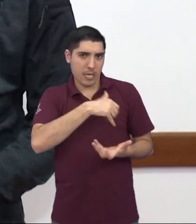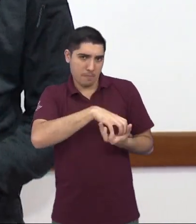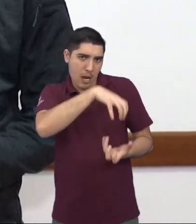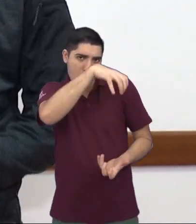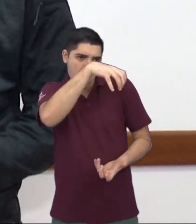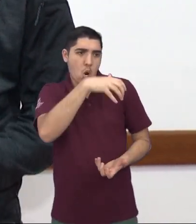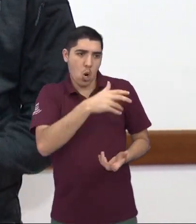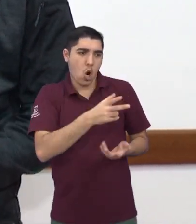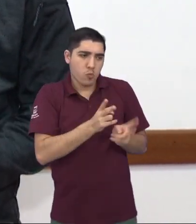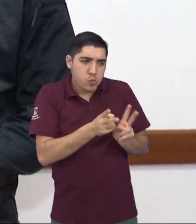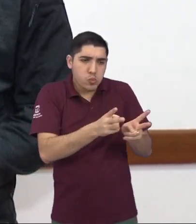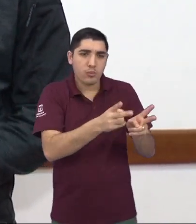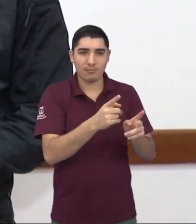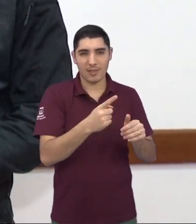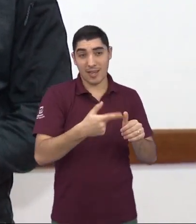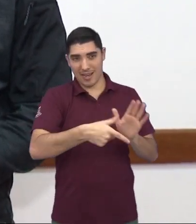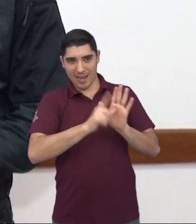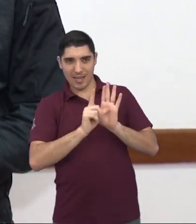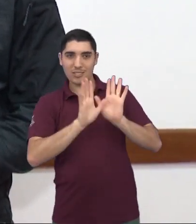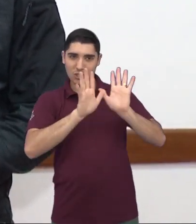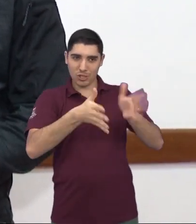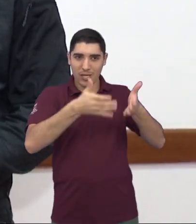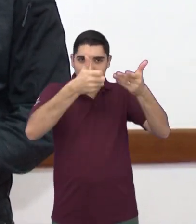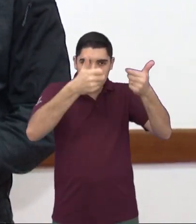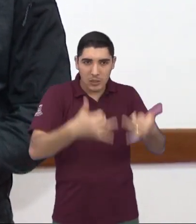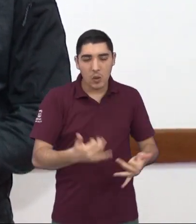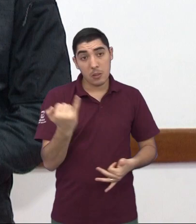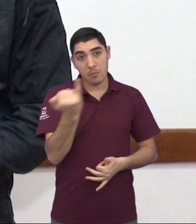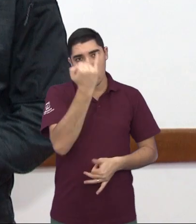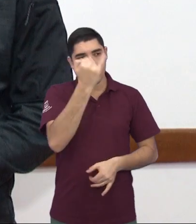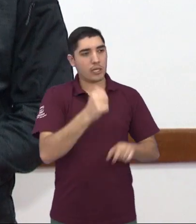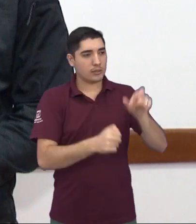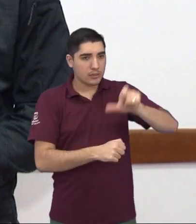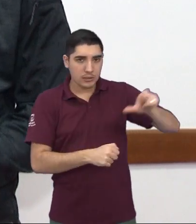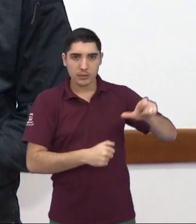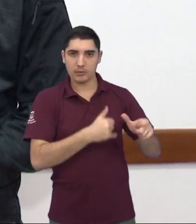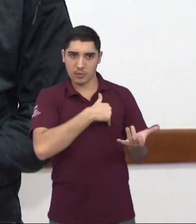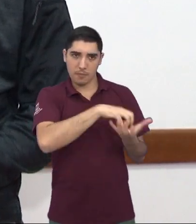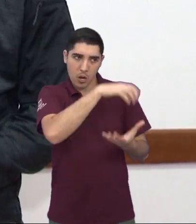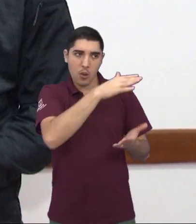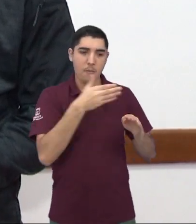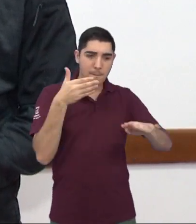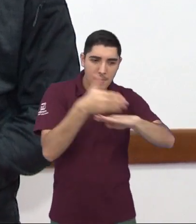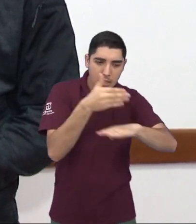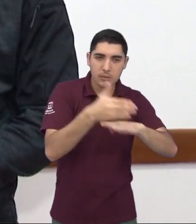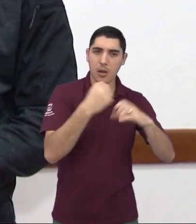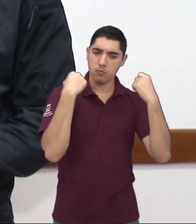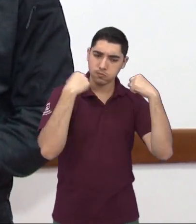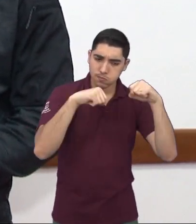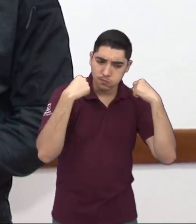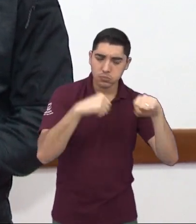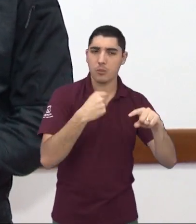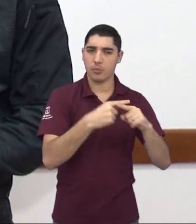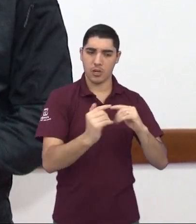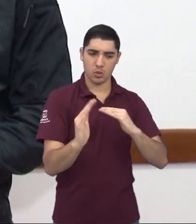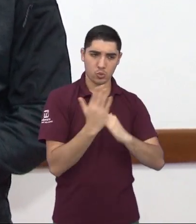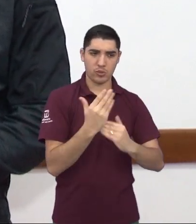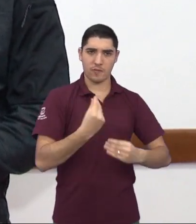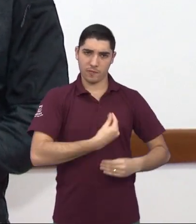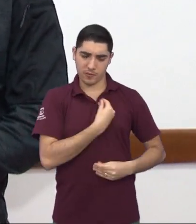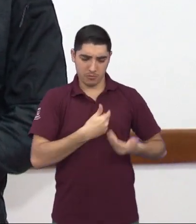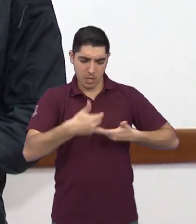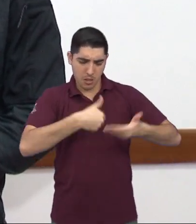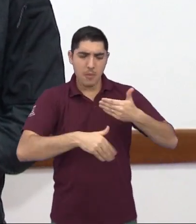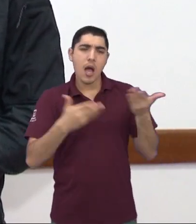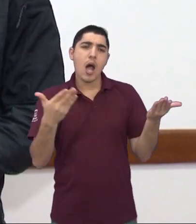então, a gente já falou um pouquinho no primeiro bloco, né, da importância, então, dos idosos praticarem atividade física, né, dos benefícios. E conta